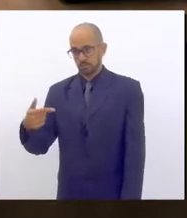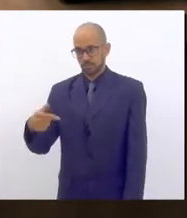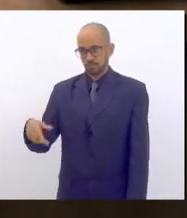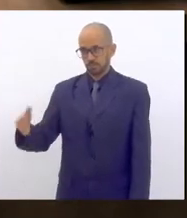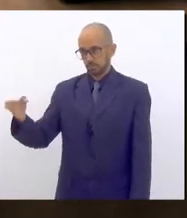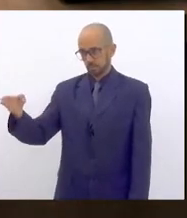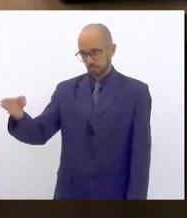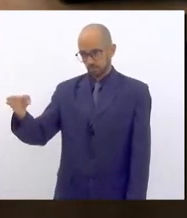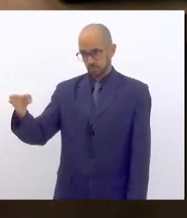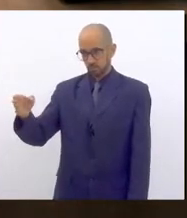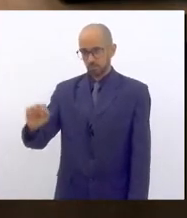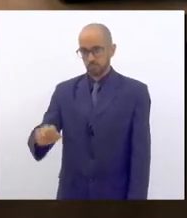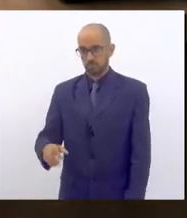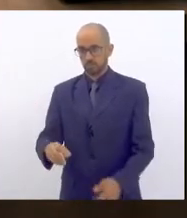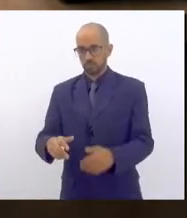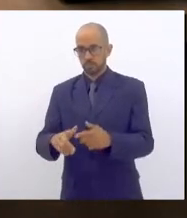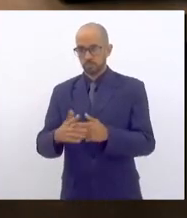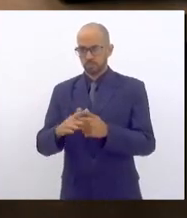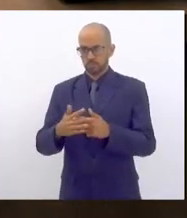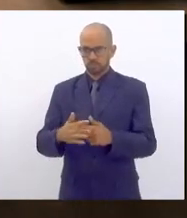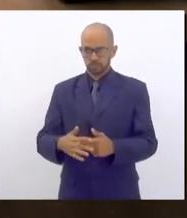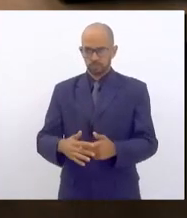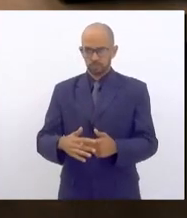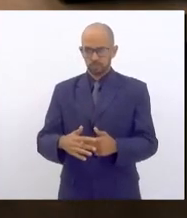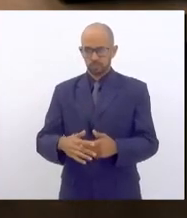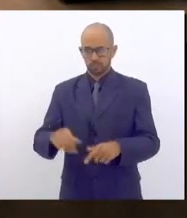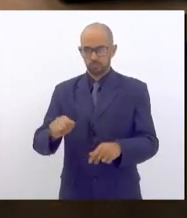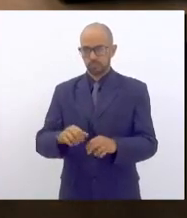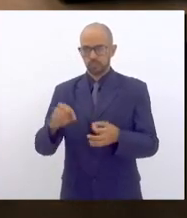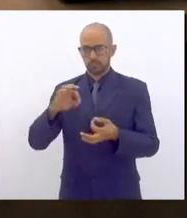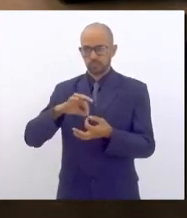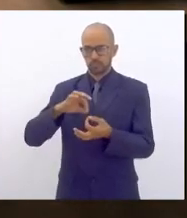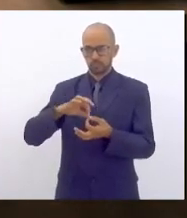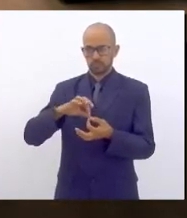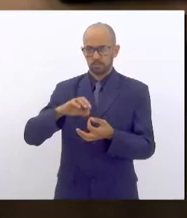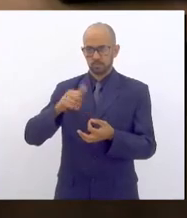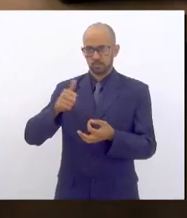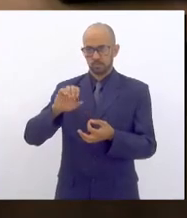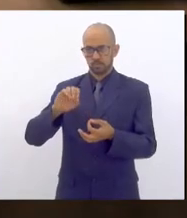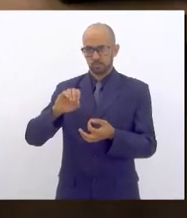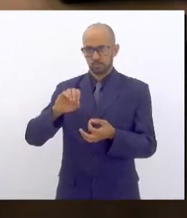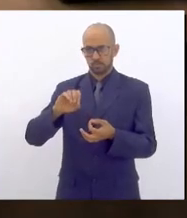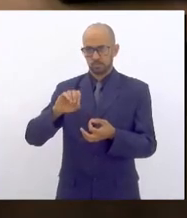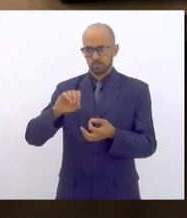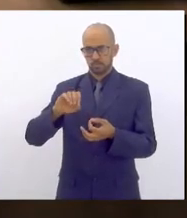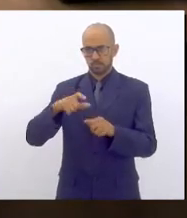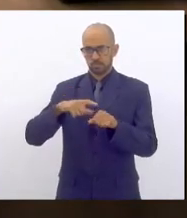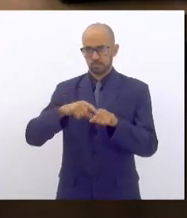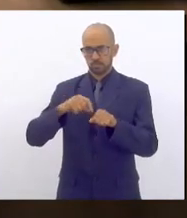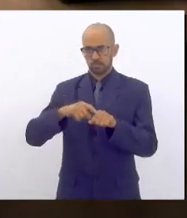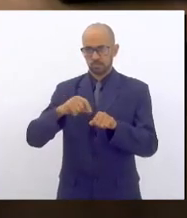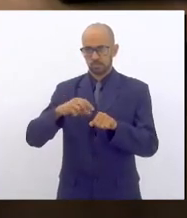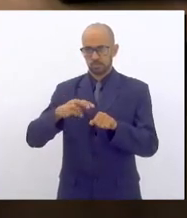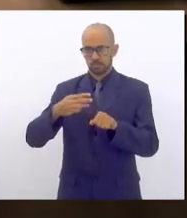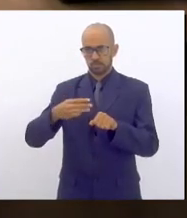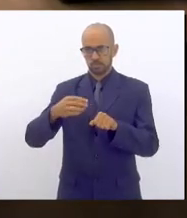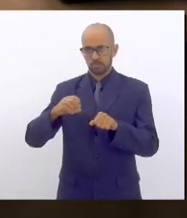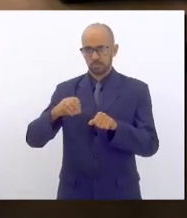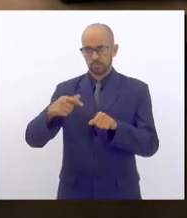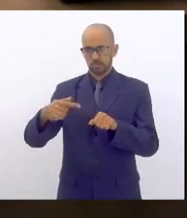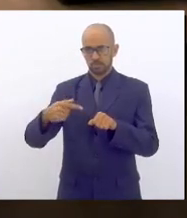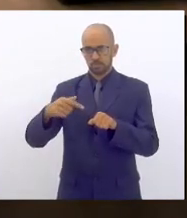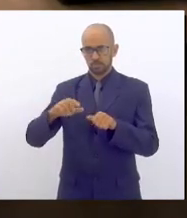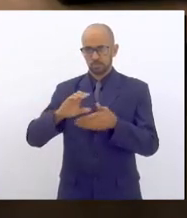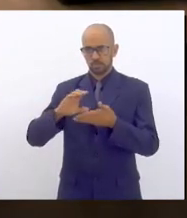Excelência, que regulamenta o inciso 10 do artigo 307